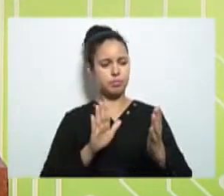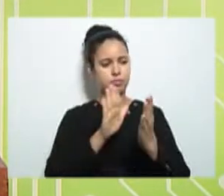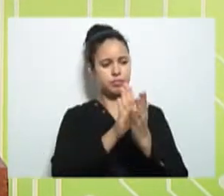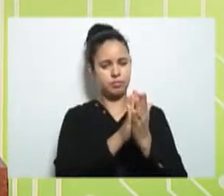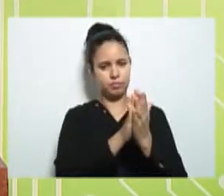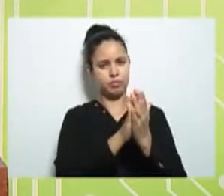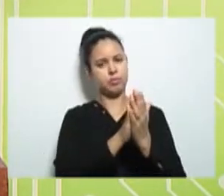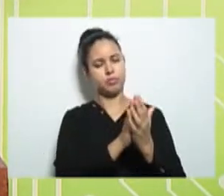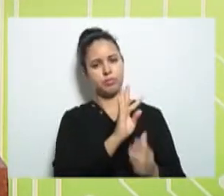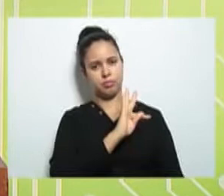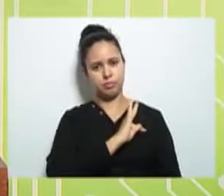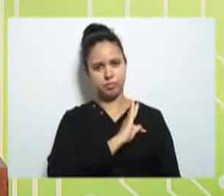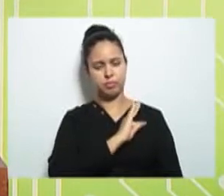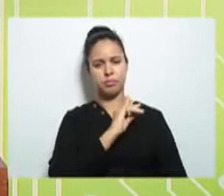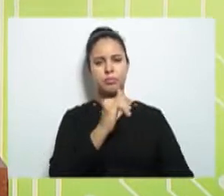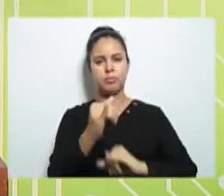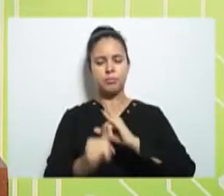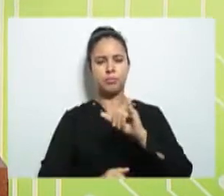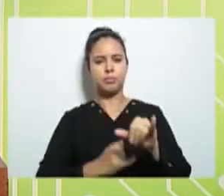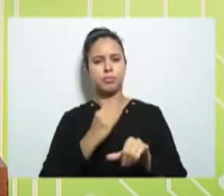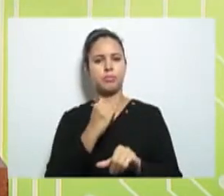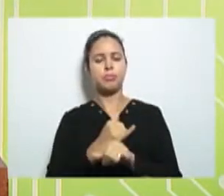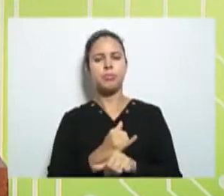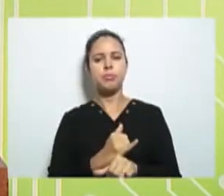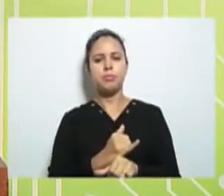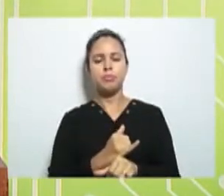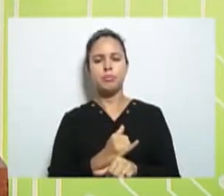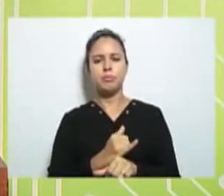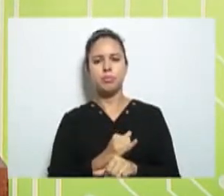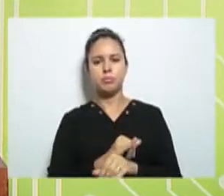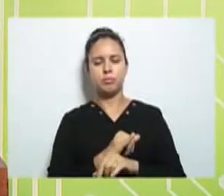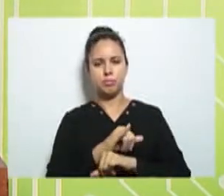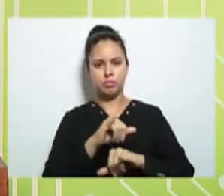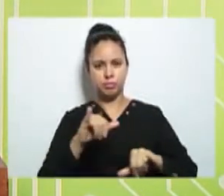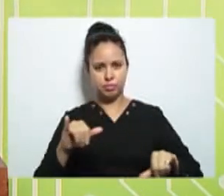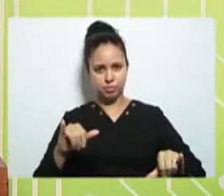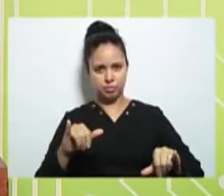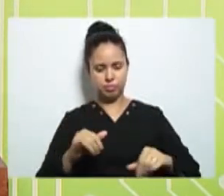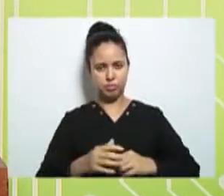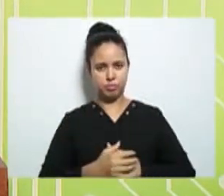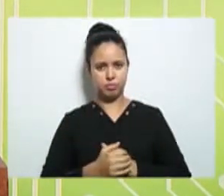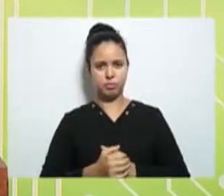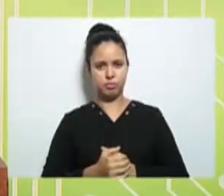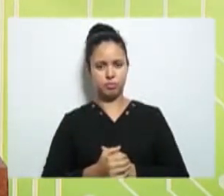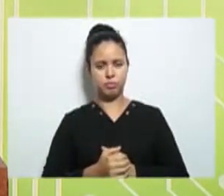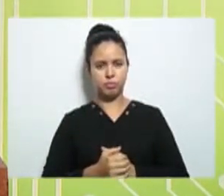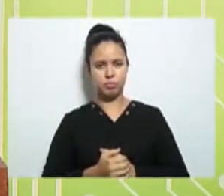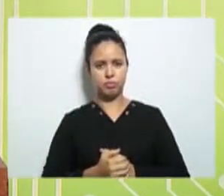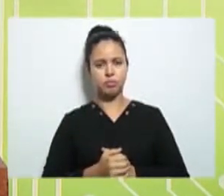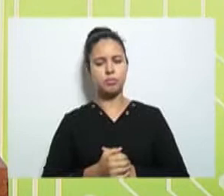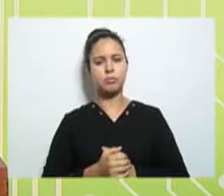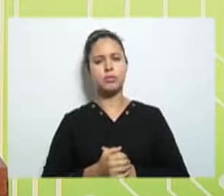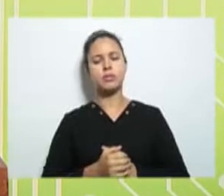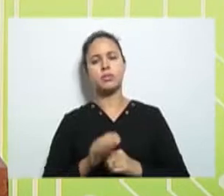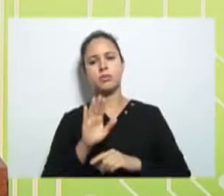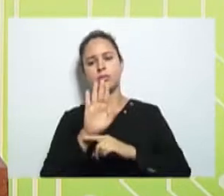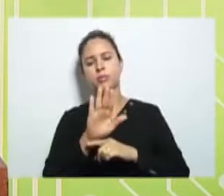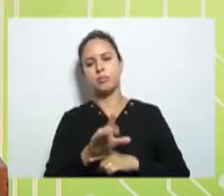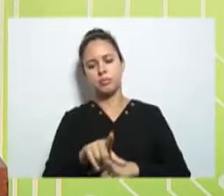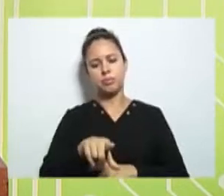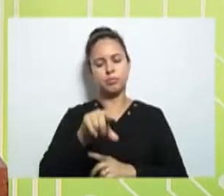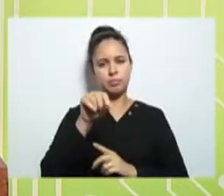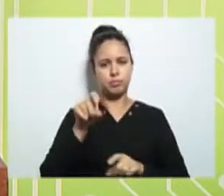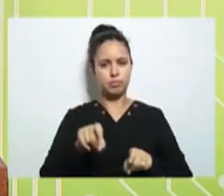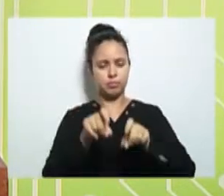de informática para poder estar aí te auxiliando de melhor forma possível, beleza? Então, vai te ajudar a escolher o computador correto e escolher o